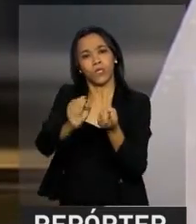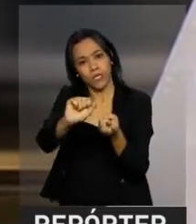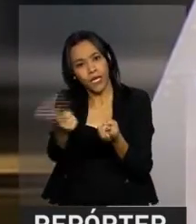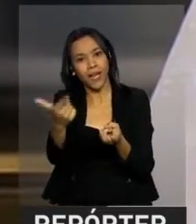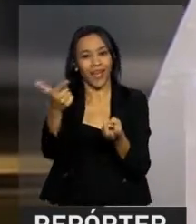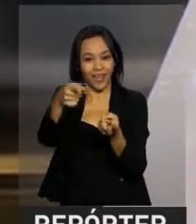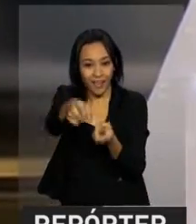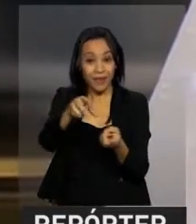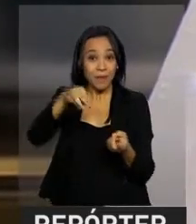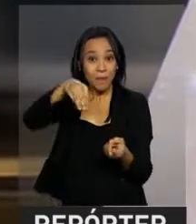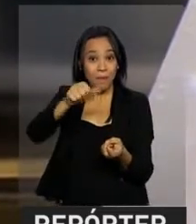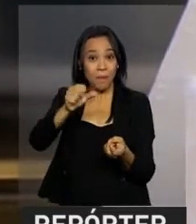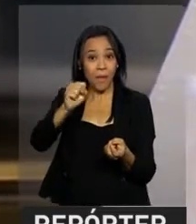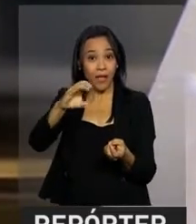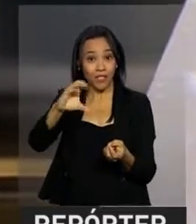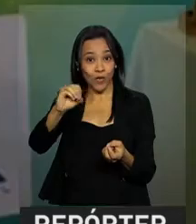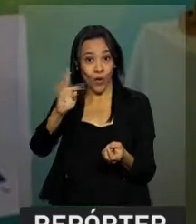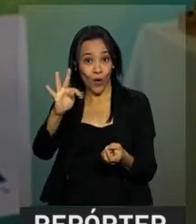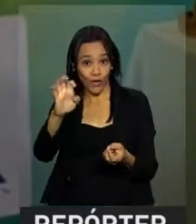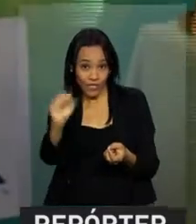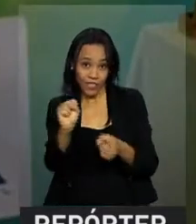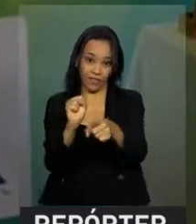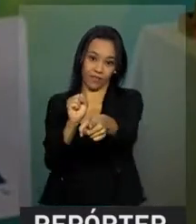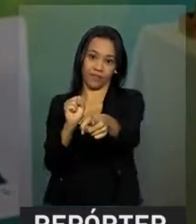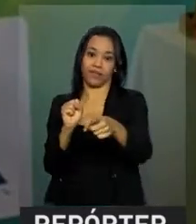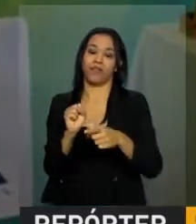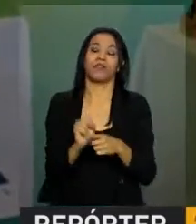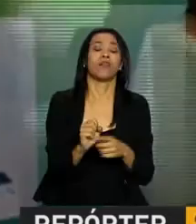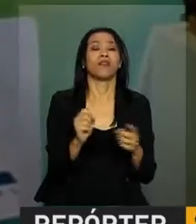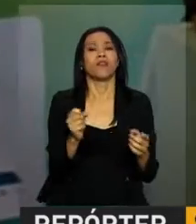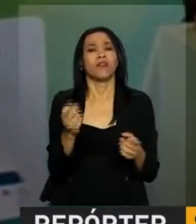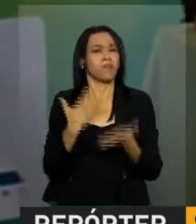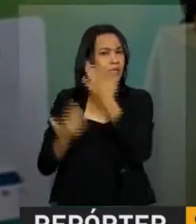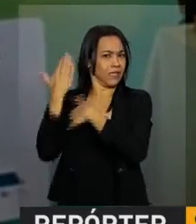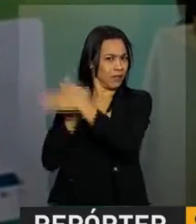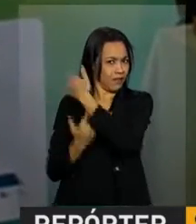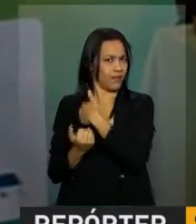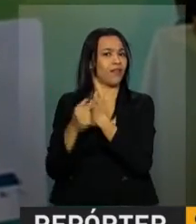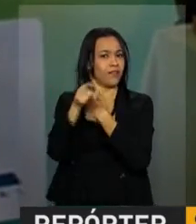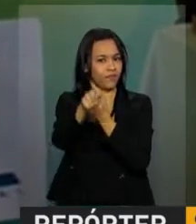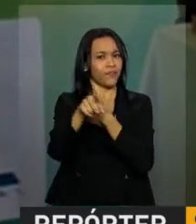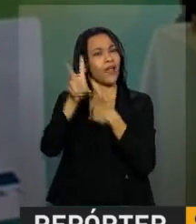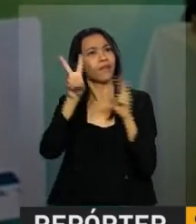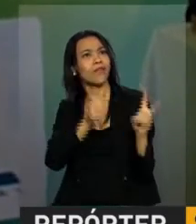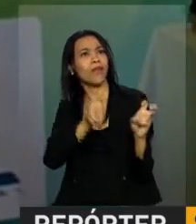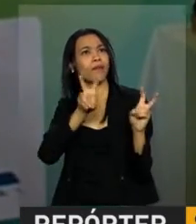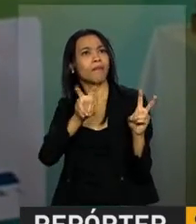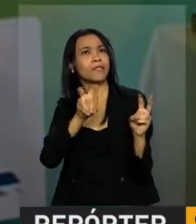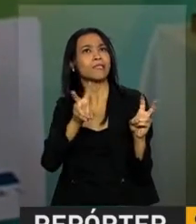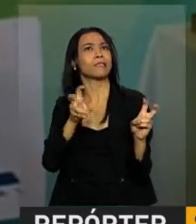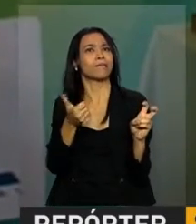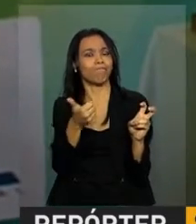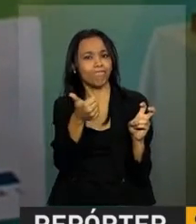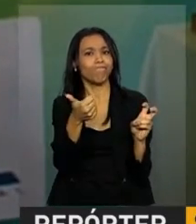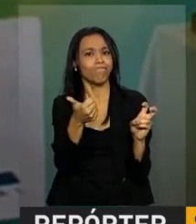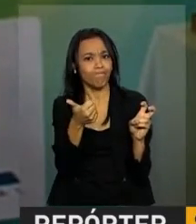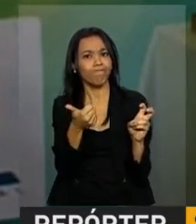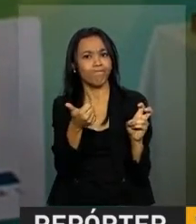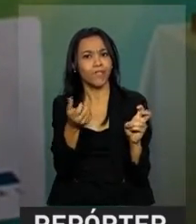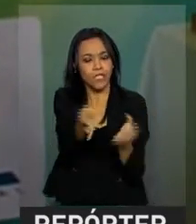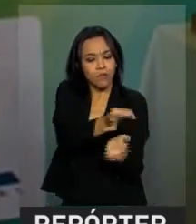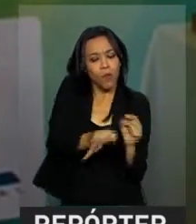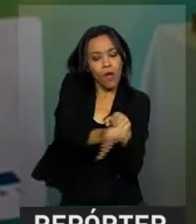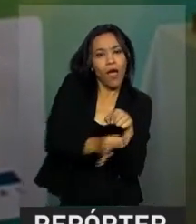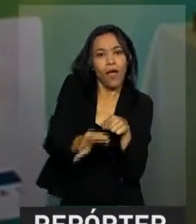mascotes dos jogos 2016 que edições passadas eram temas mais clássicos que eram abordados nós